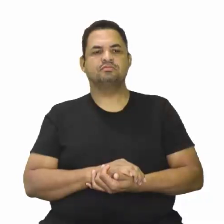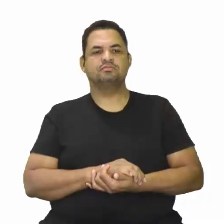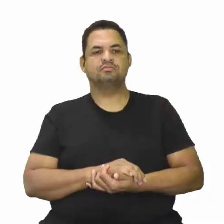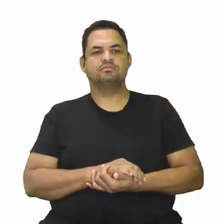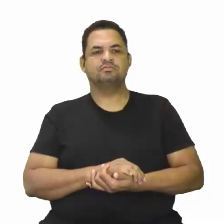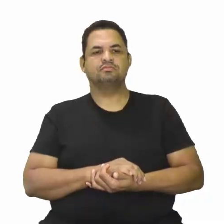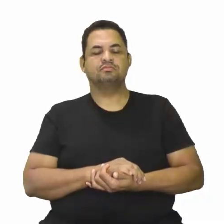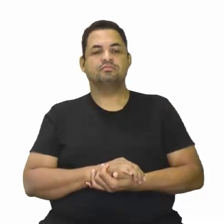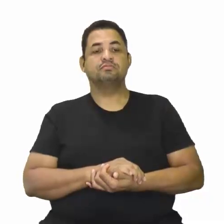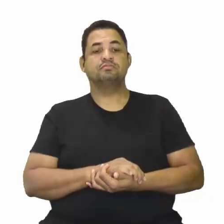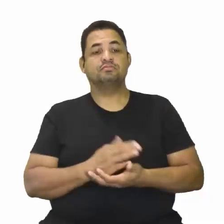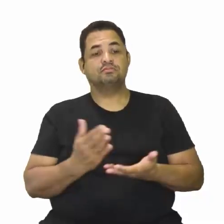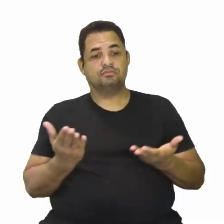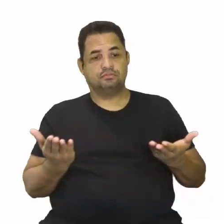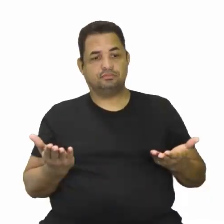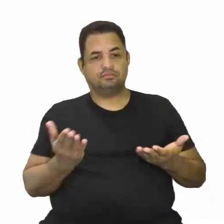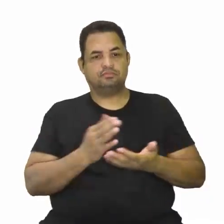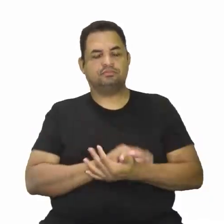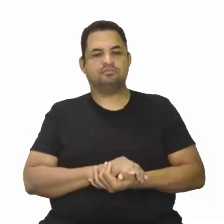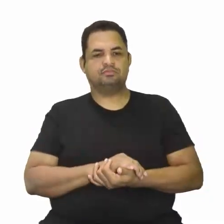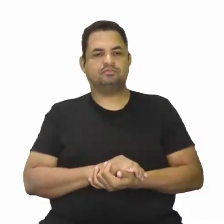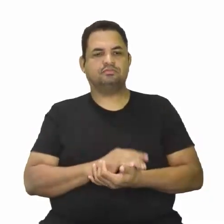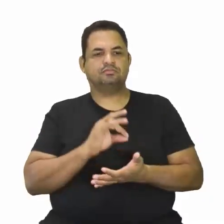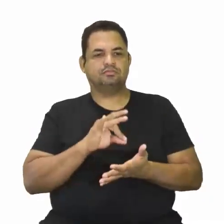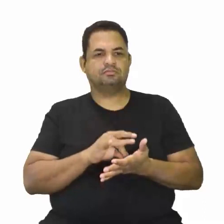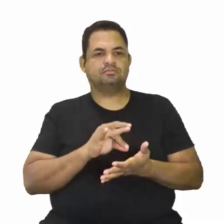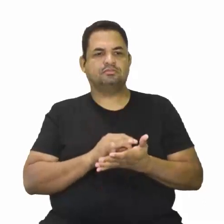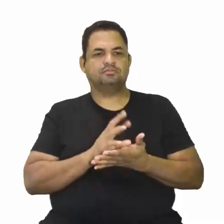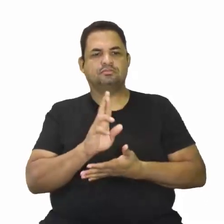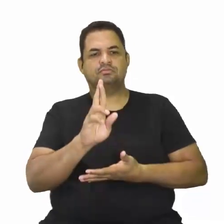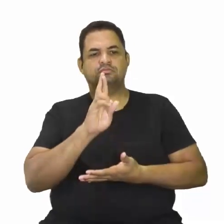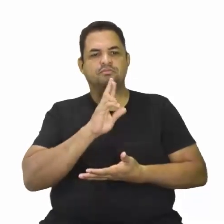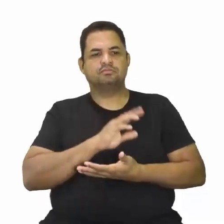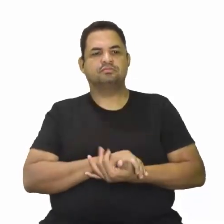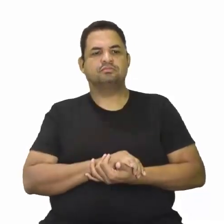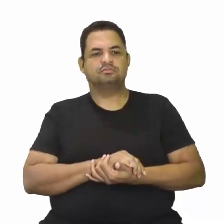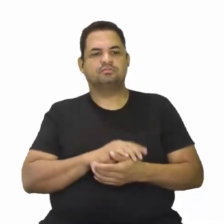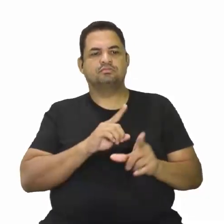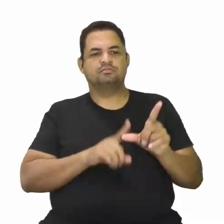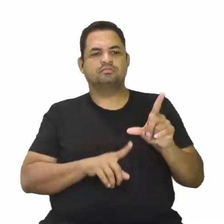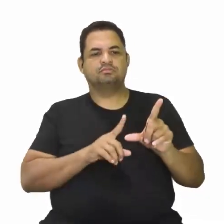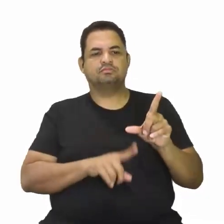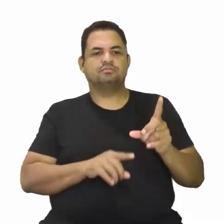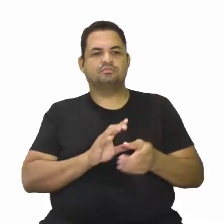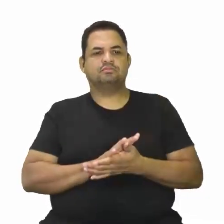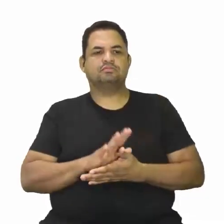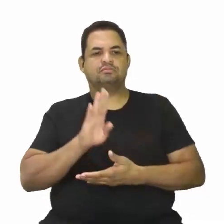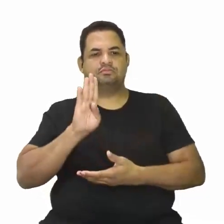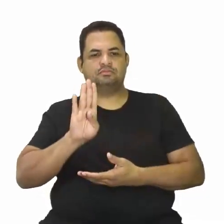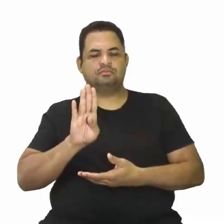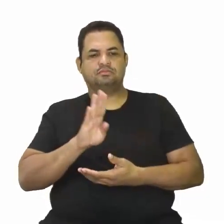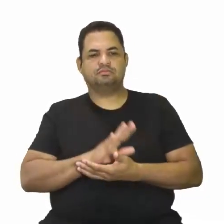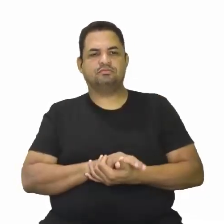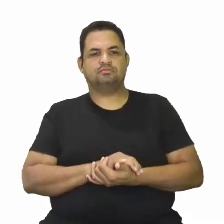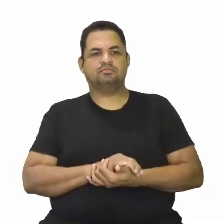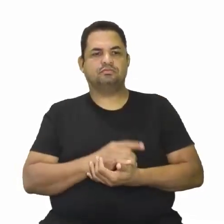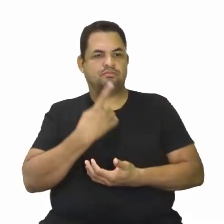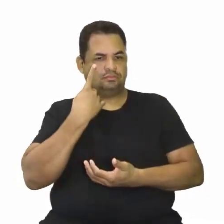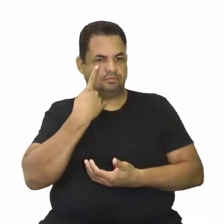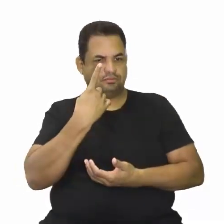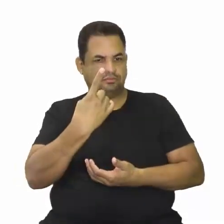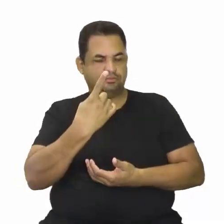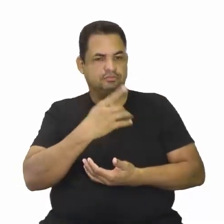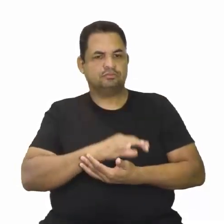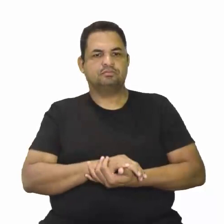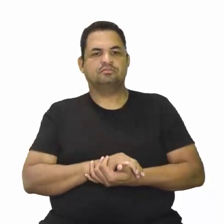mundo. Então, é claro que a nossa resposta é a letra B. Observe